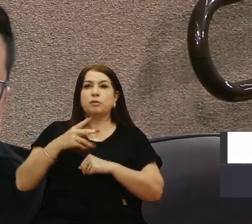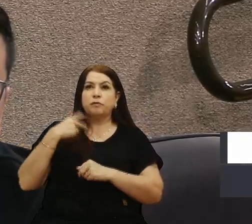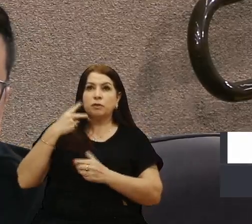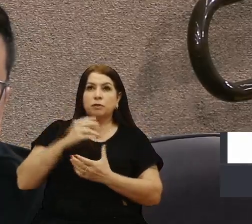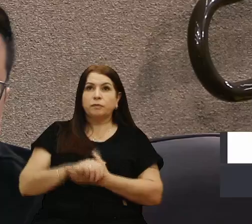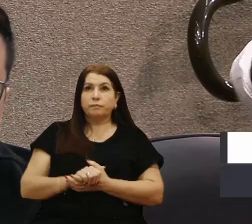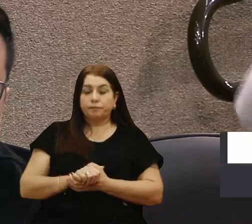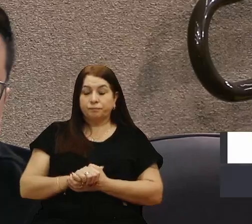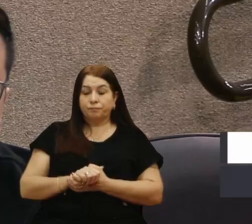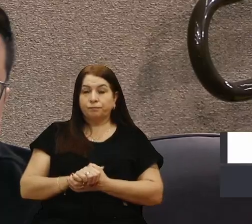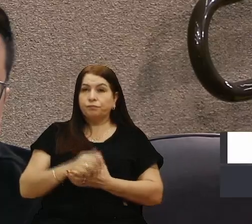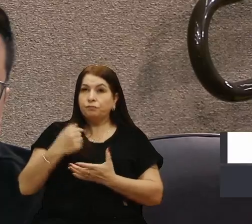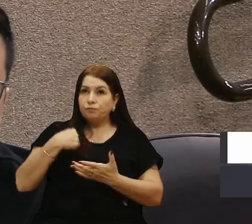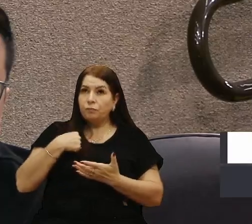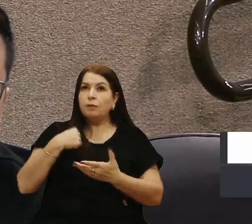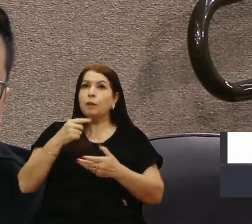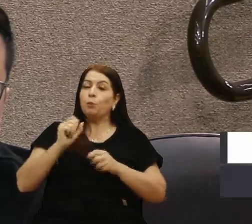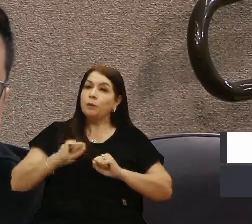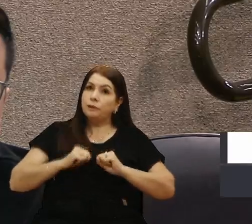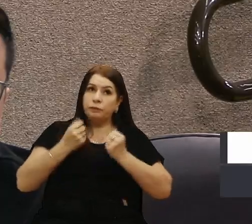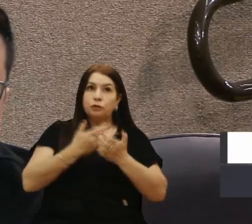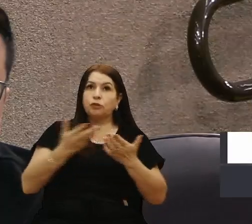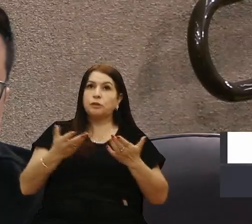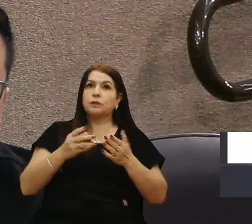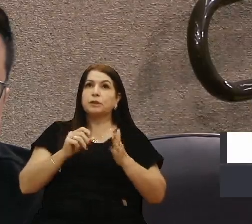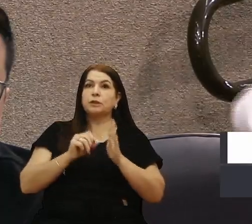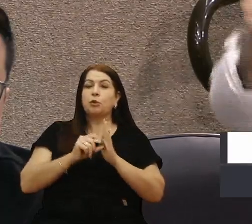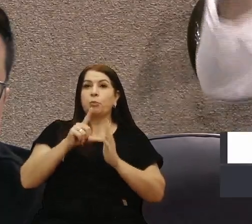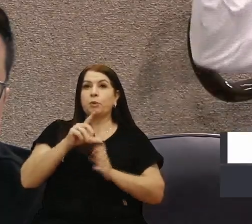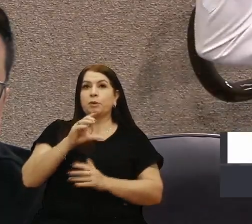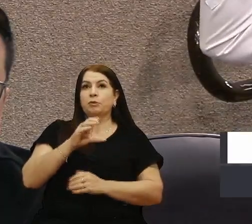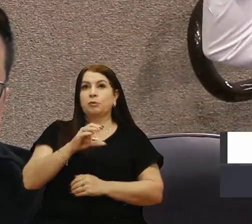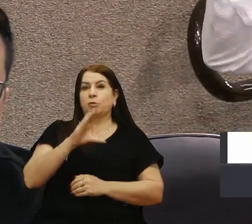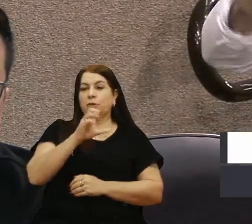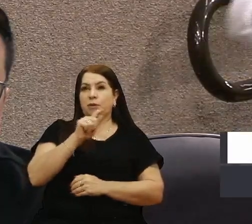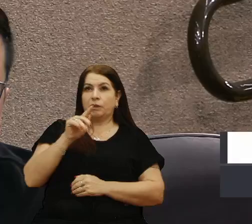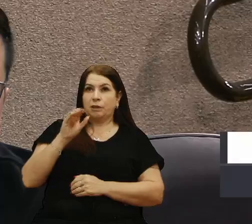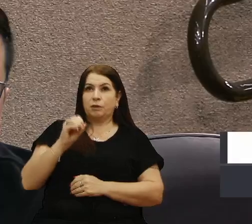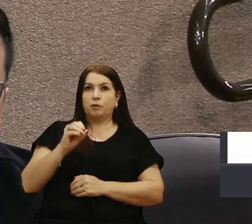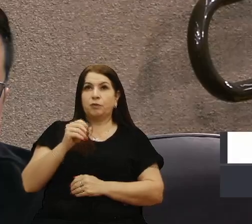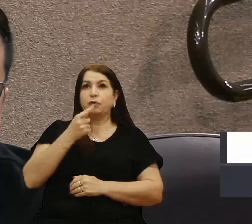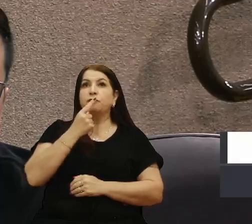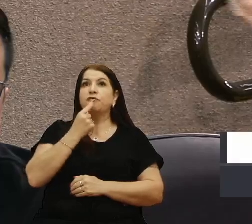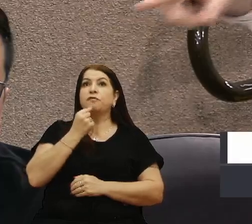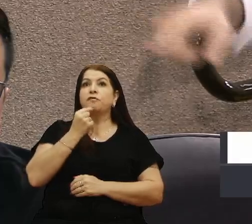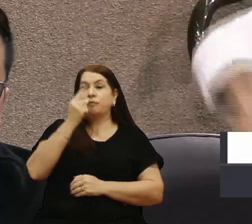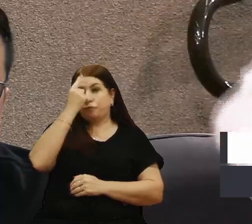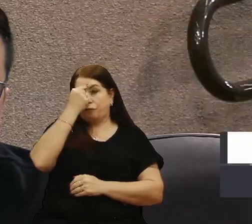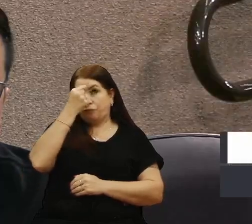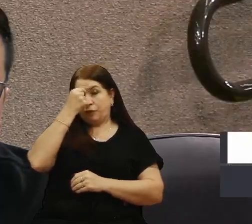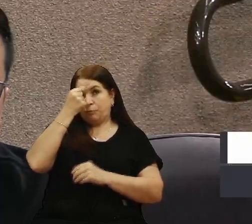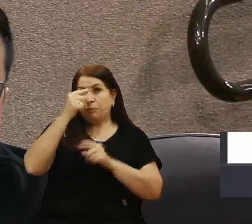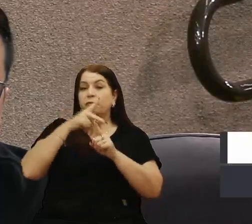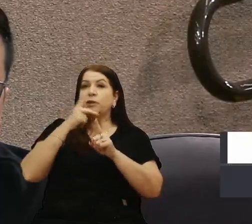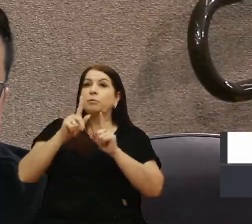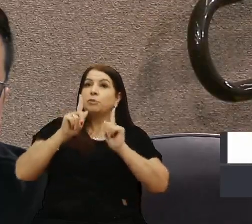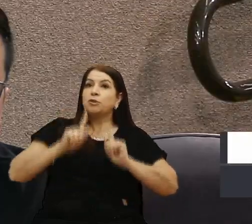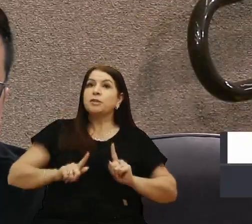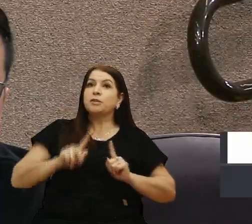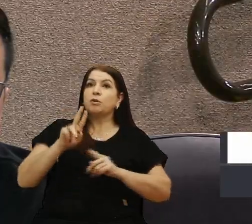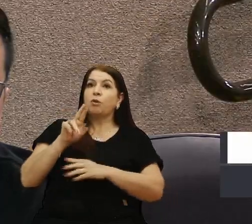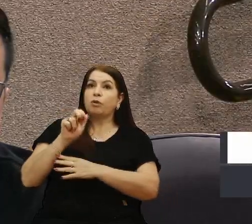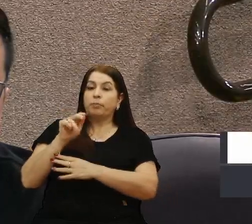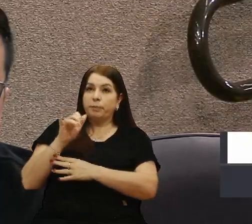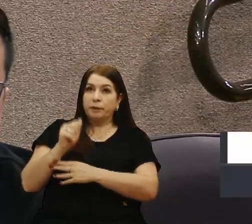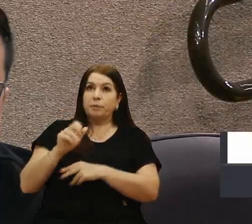vereador. Eu aqui defendi aumento de cargo na questão do Weber. O Weber veio aqui e explicou para a gestão urbana como ia ser. Vamos